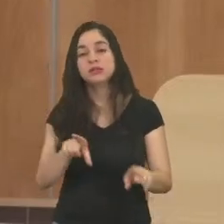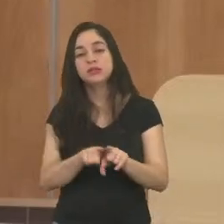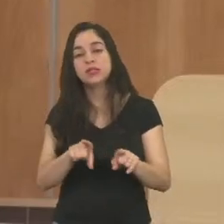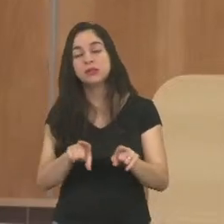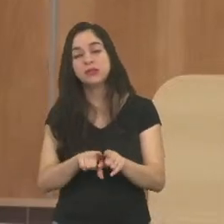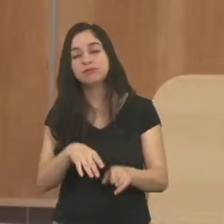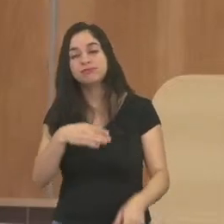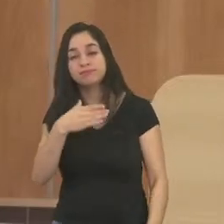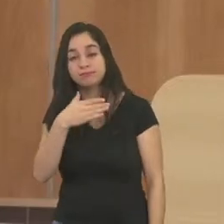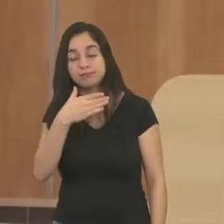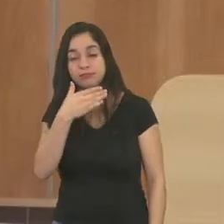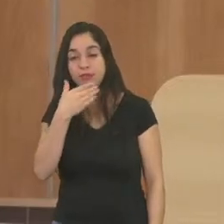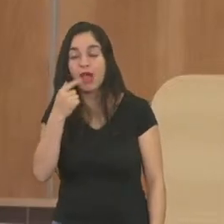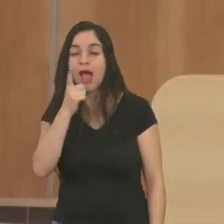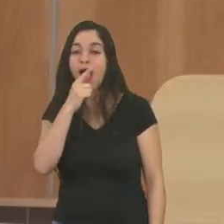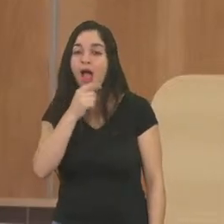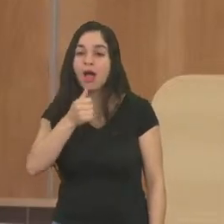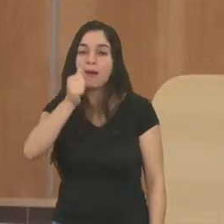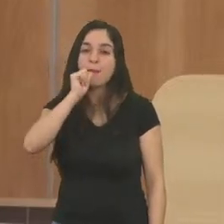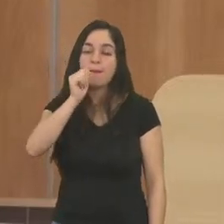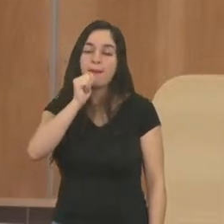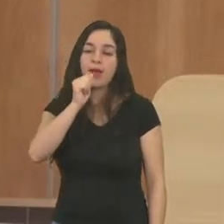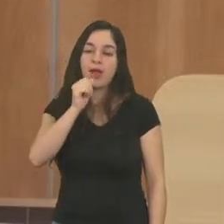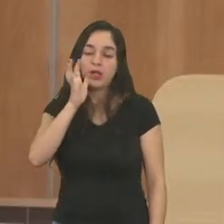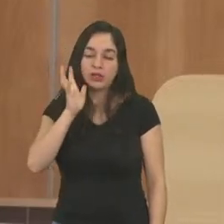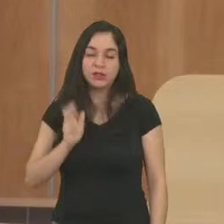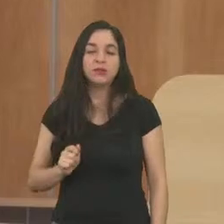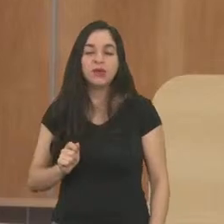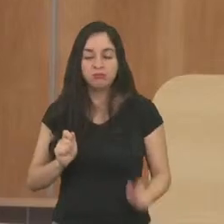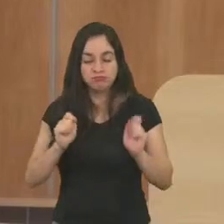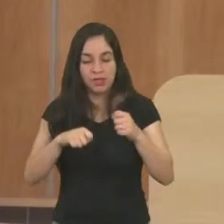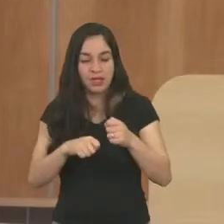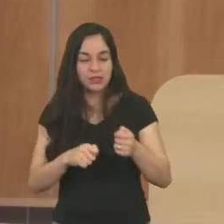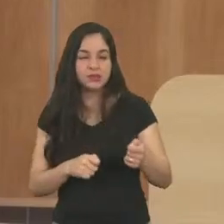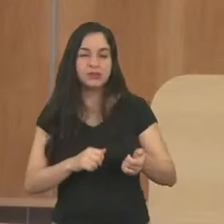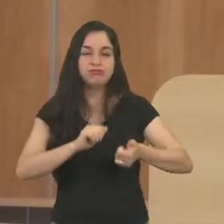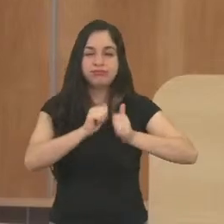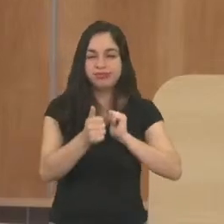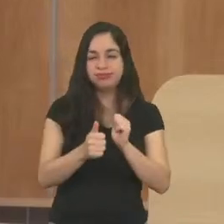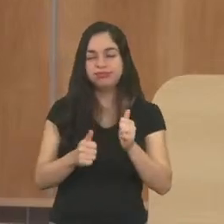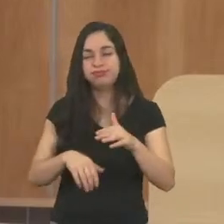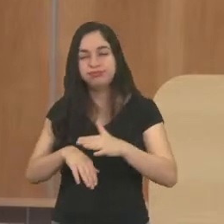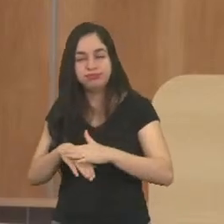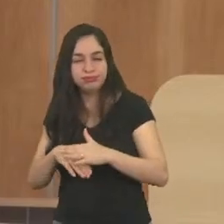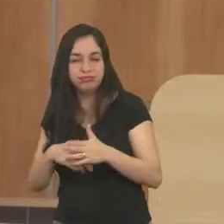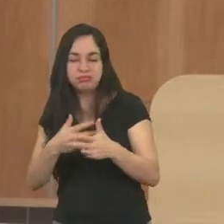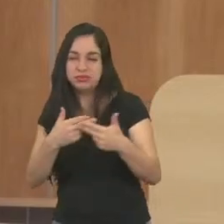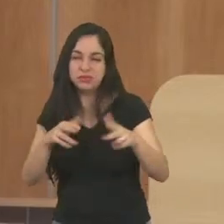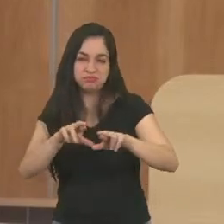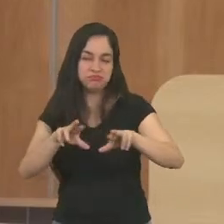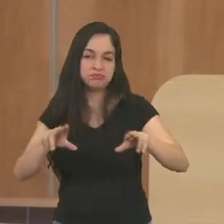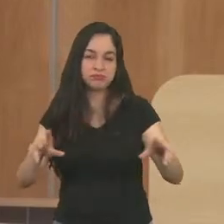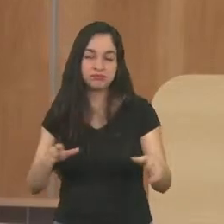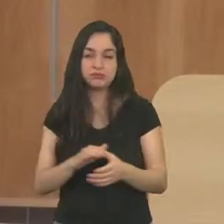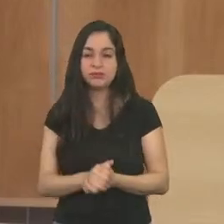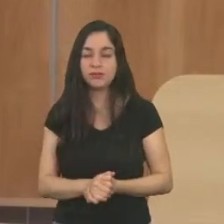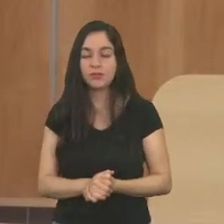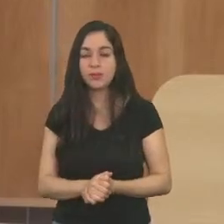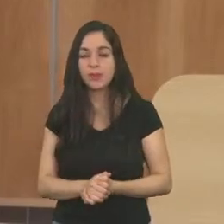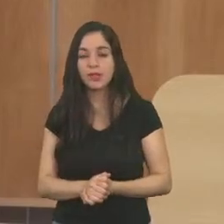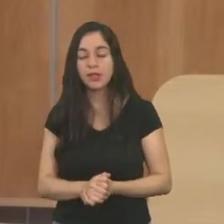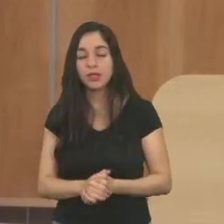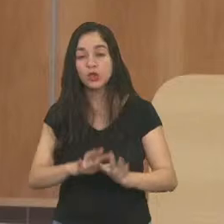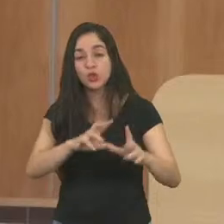melhor desempenho físico dos usuários. Muitos espaços esportivos de Jacareí, sobretudo os campos de